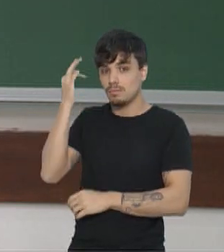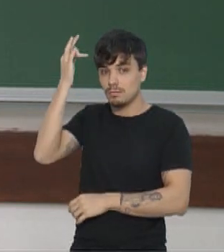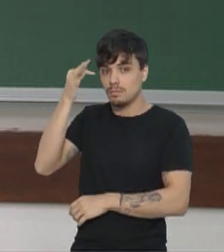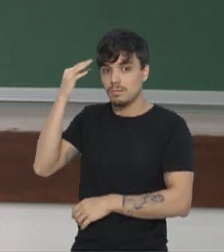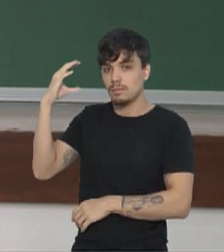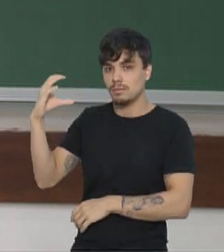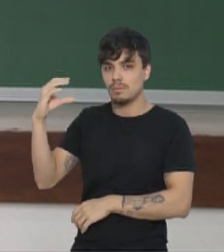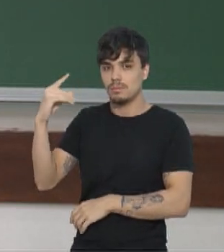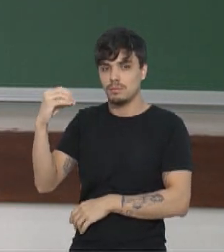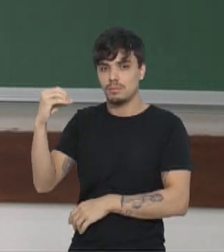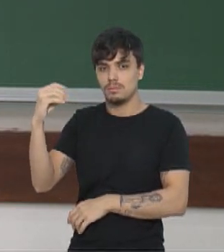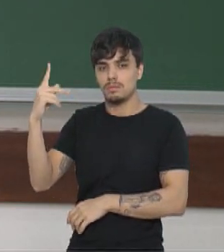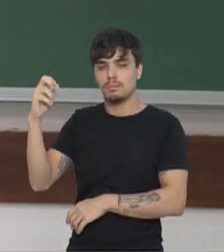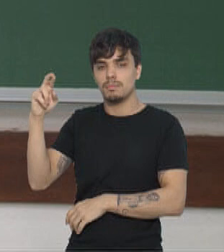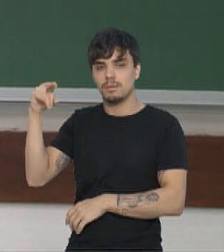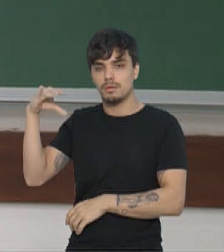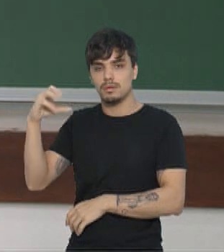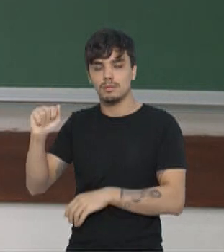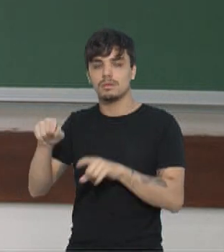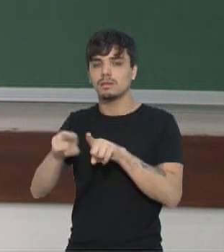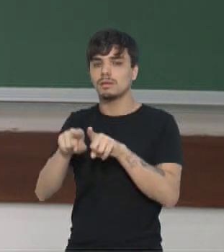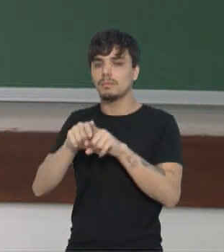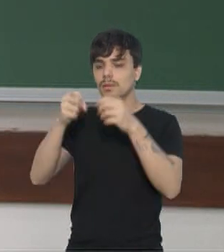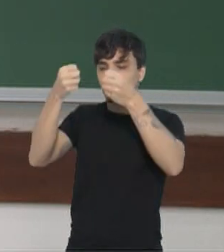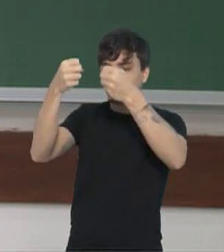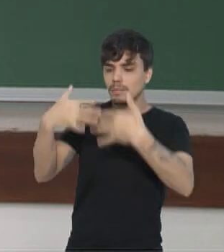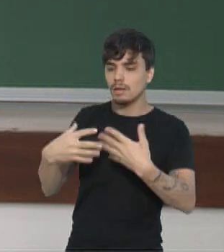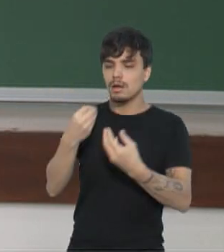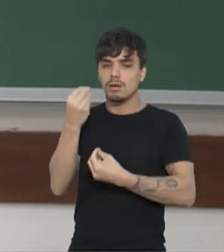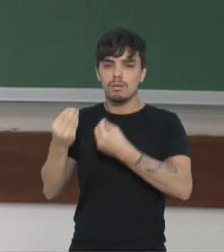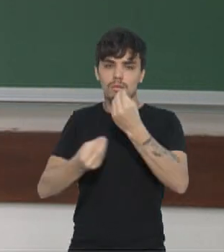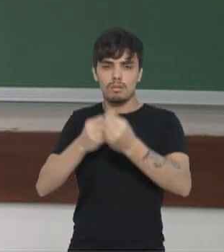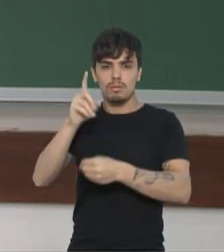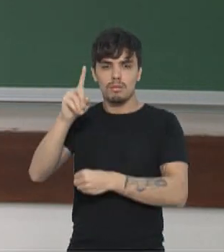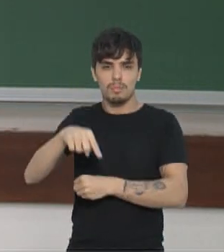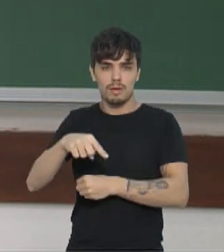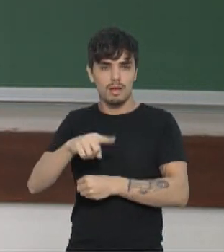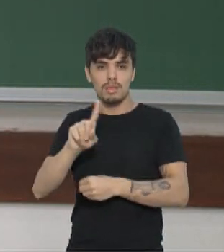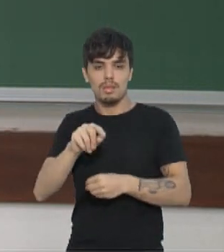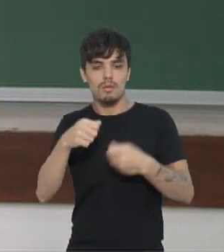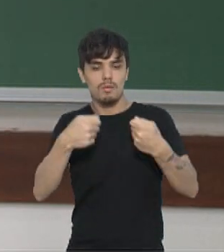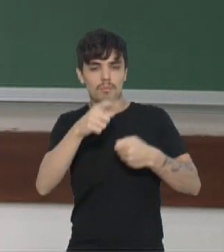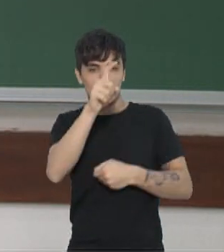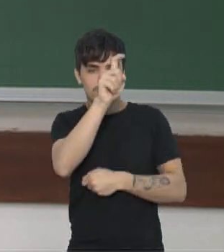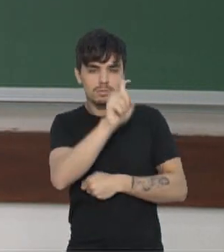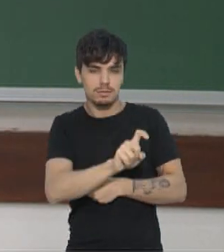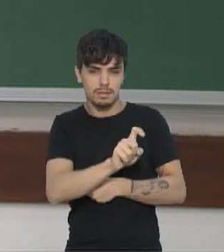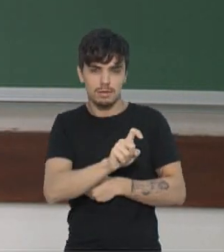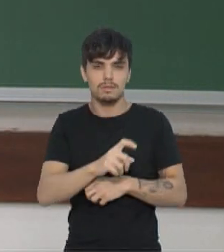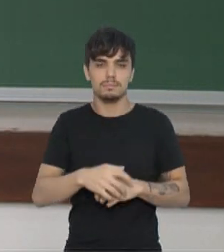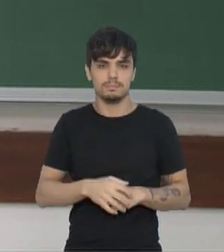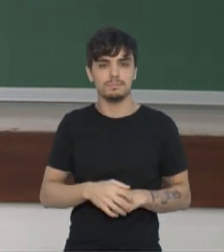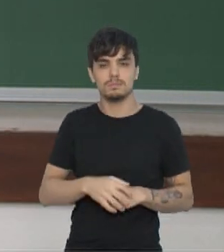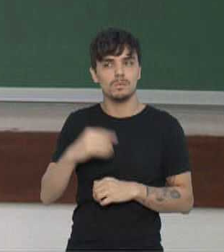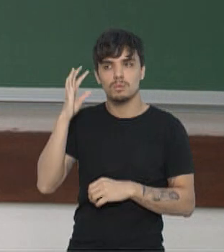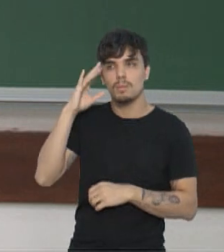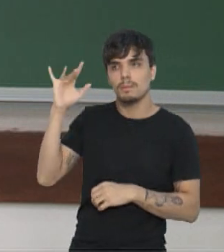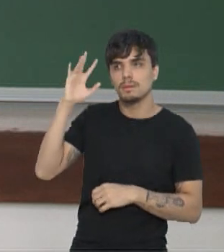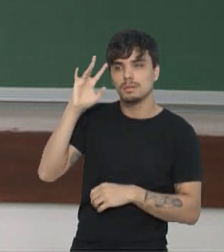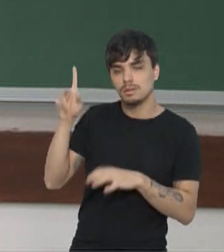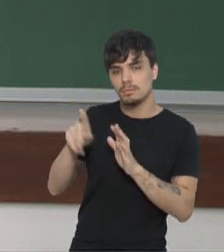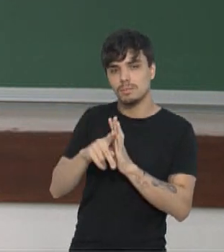ideia matemática, de descrever as coisas como elas são, e não como elas deveriam ser, ou como foi imaginado lá